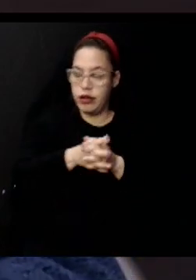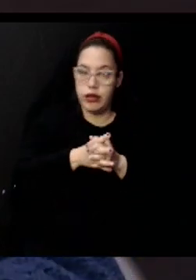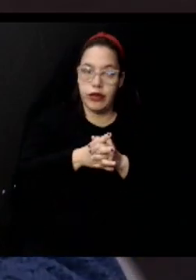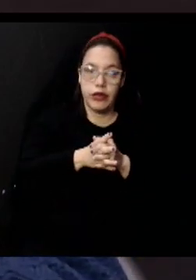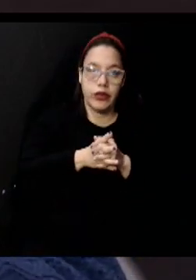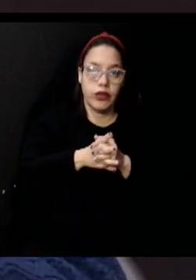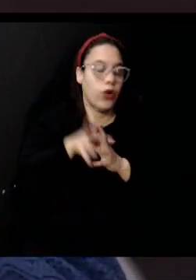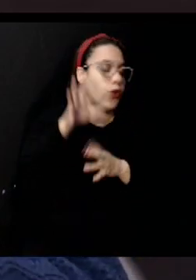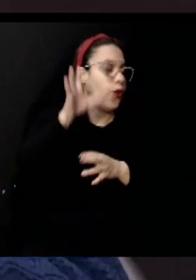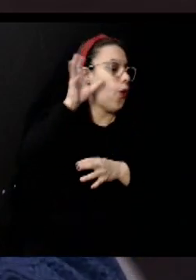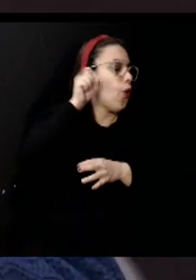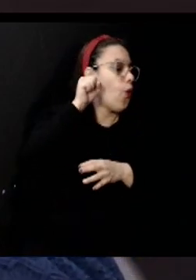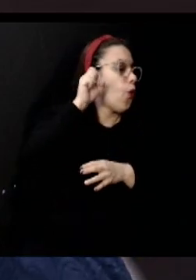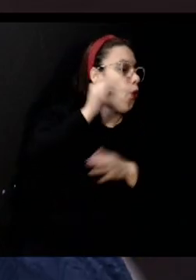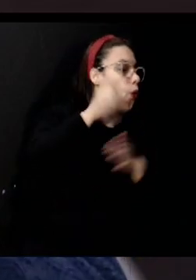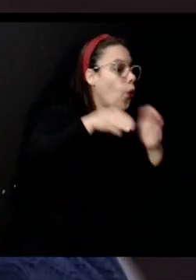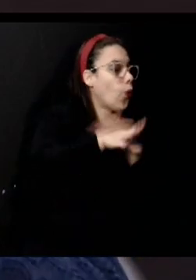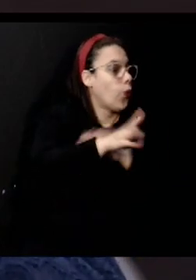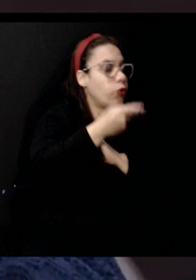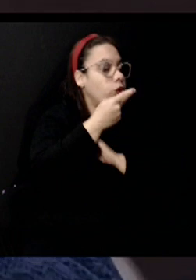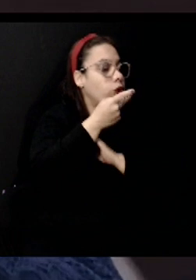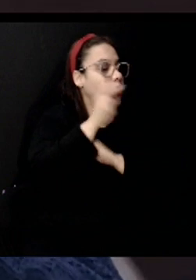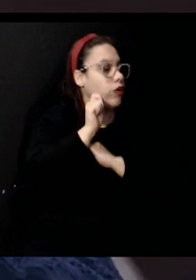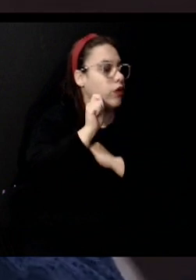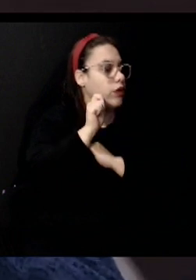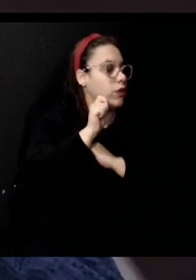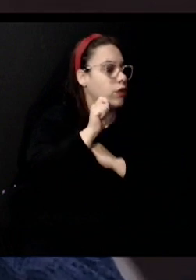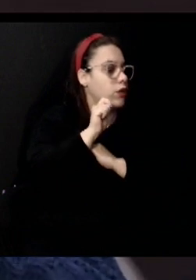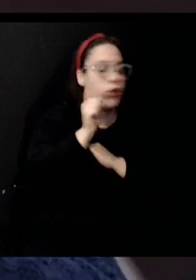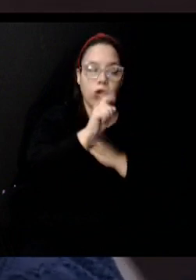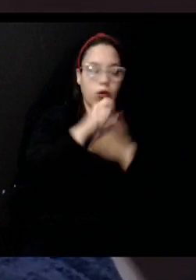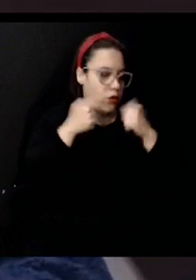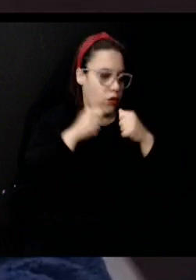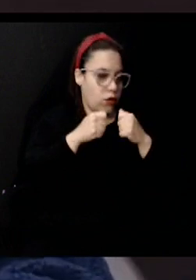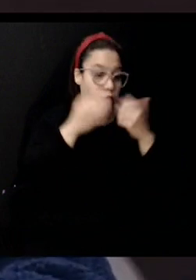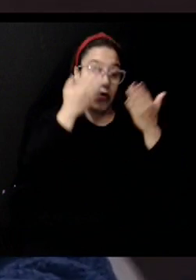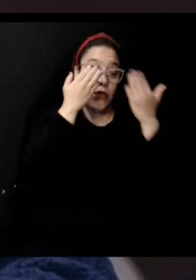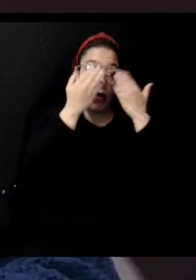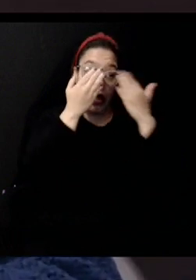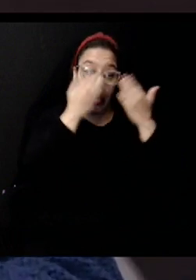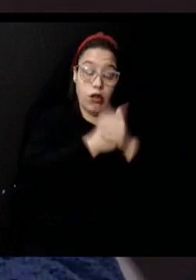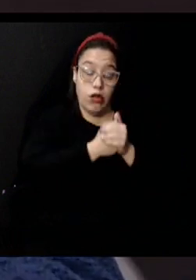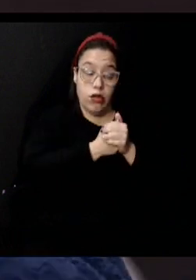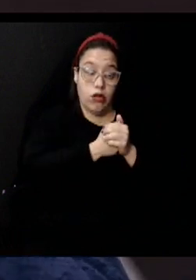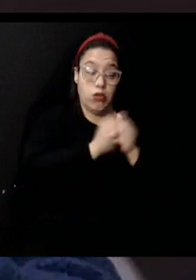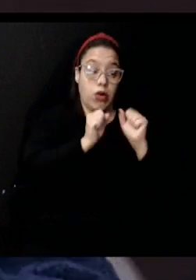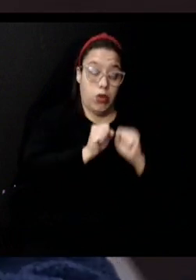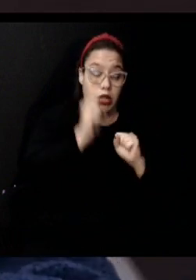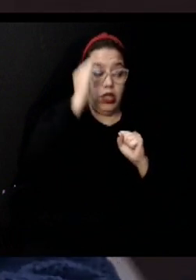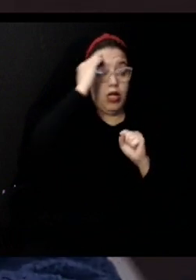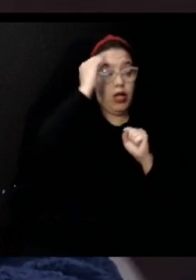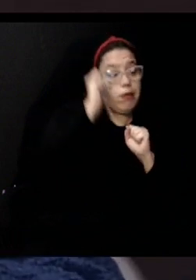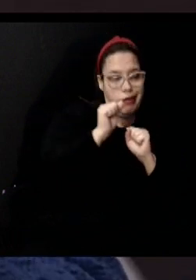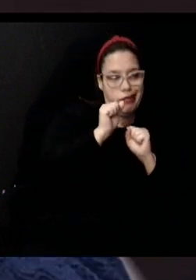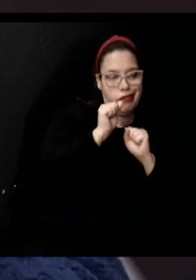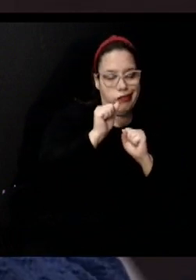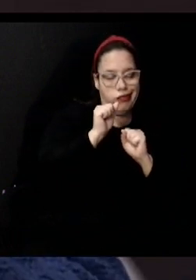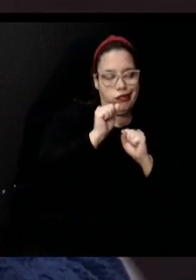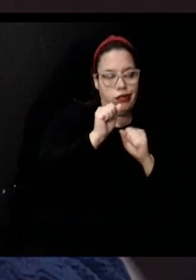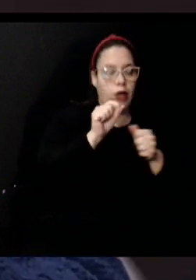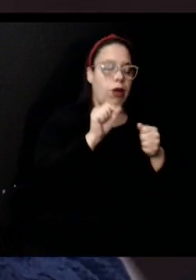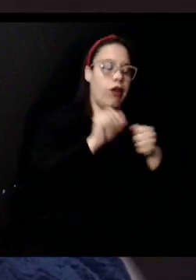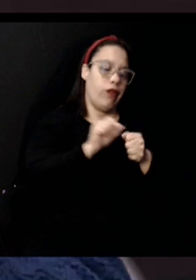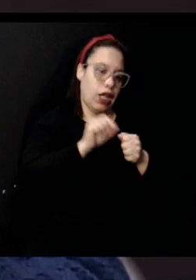Eu costumo dizer que tem coisas que você não precisa ser psicólogo para uhum, poder saber, né, e para poder fazer.